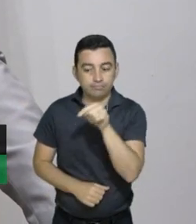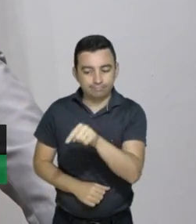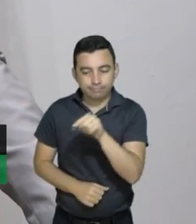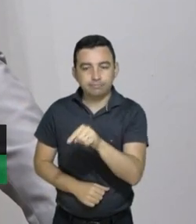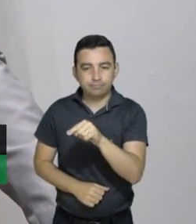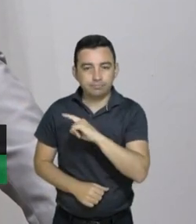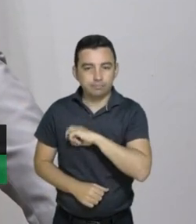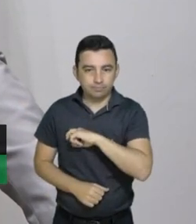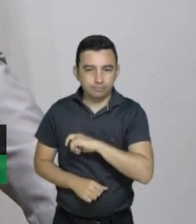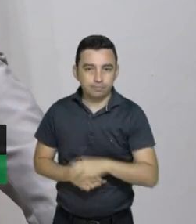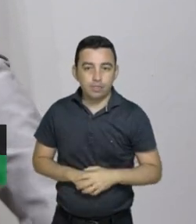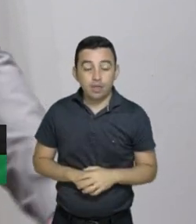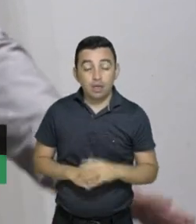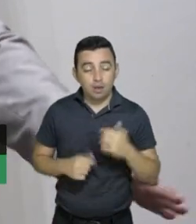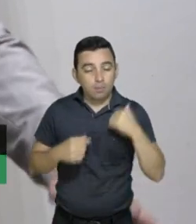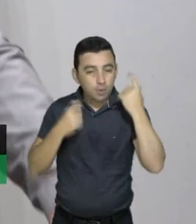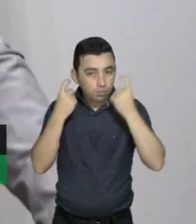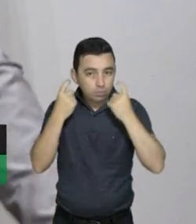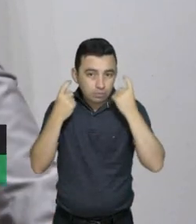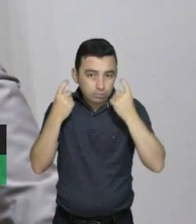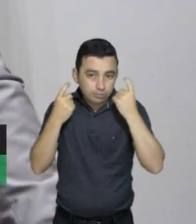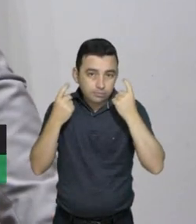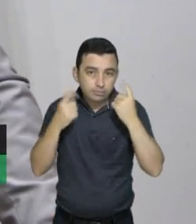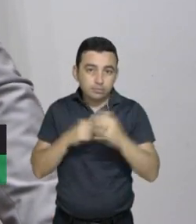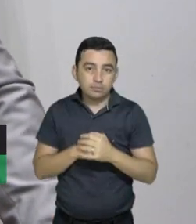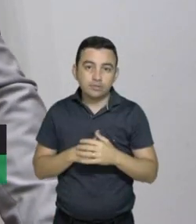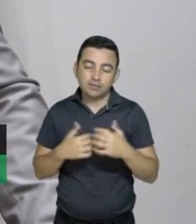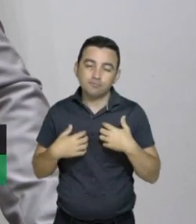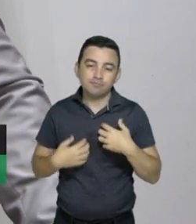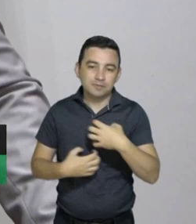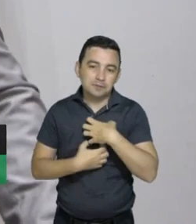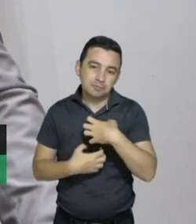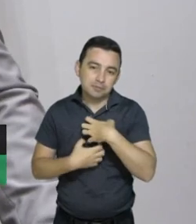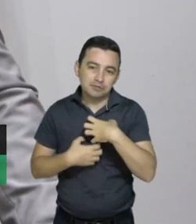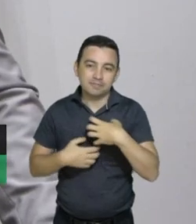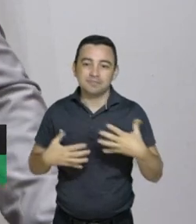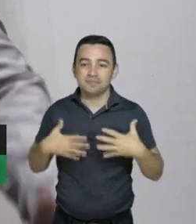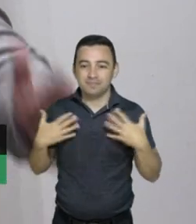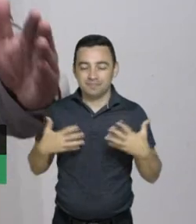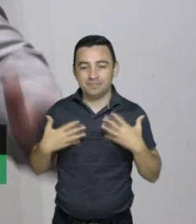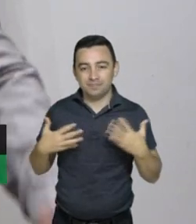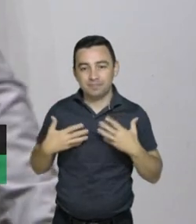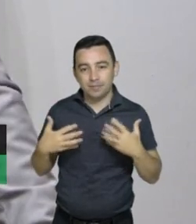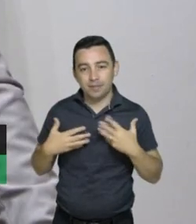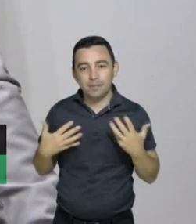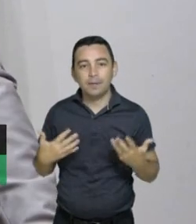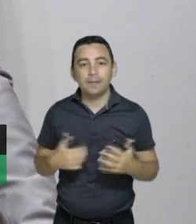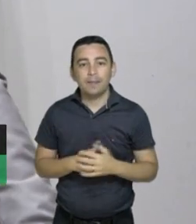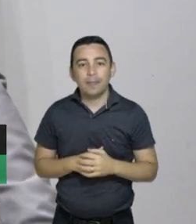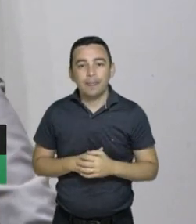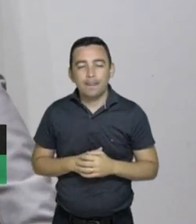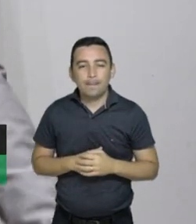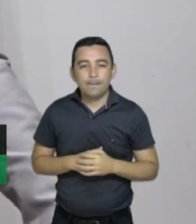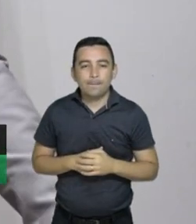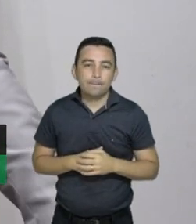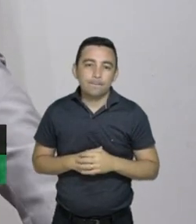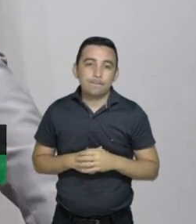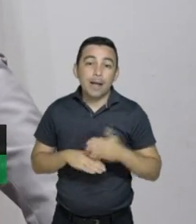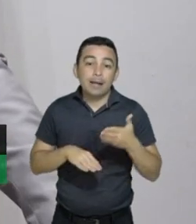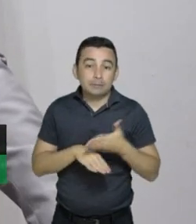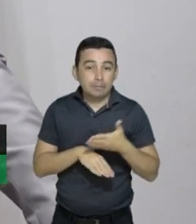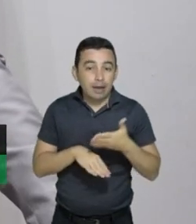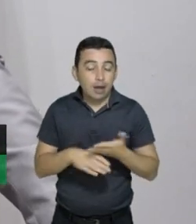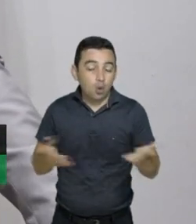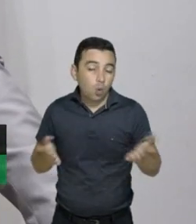Então essa preocupação minha pertinente Mas me sinto muito contente muito feliz mesmo de tá né participando desse momento